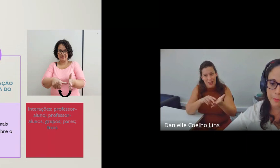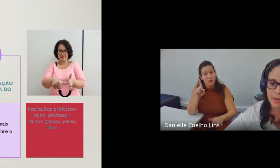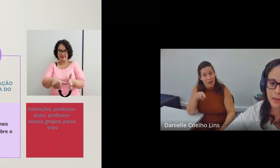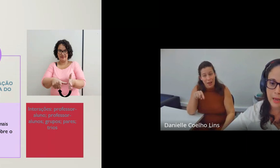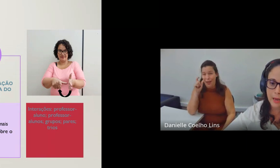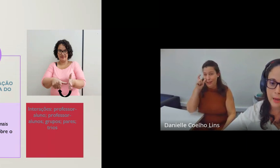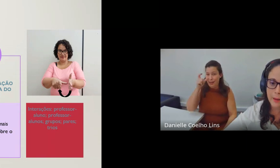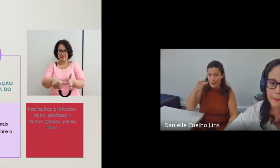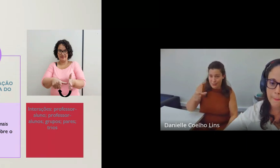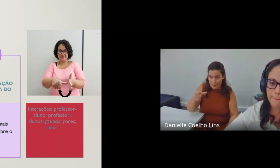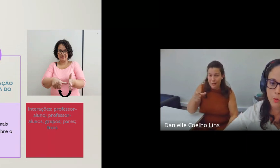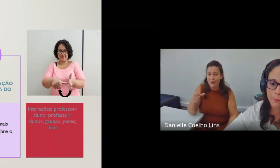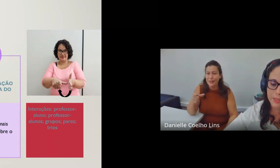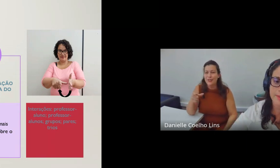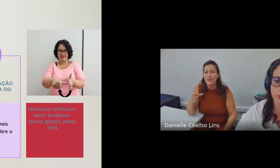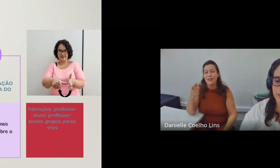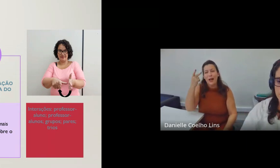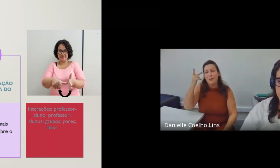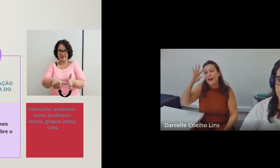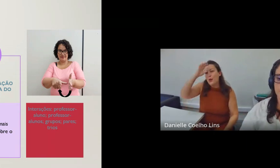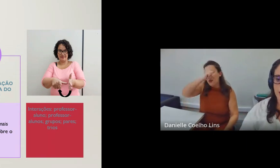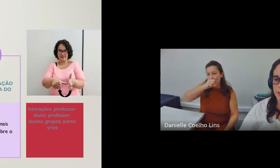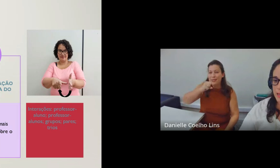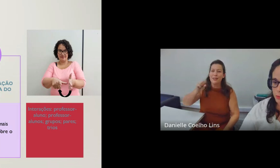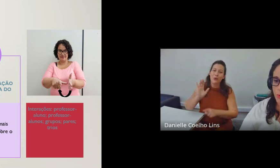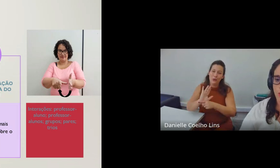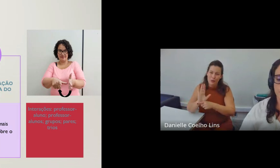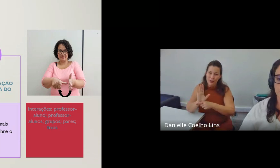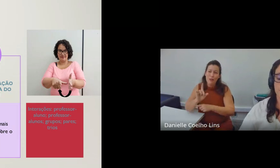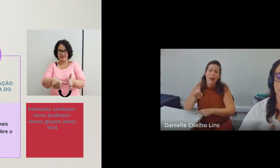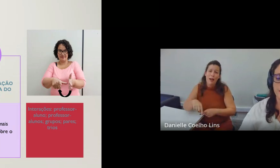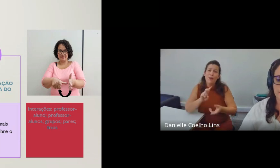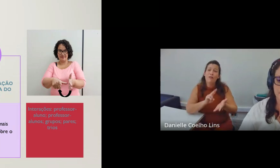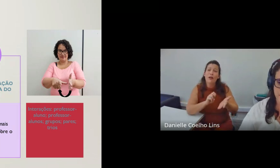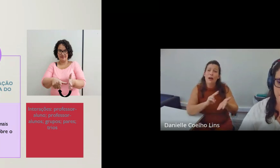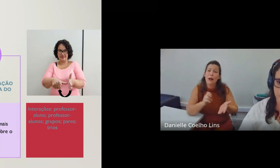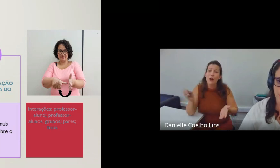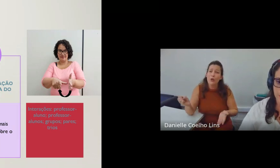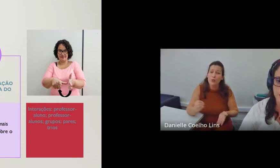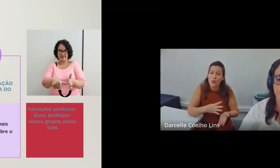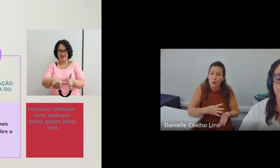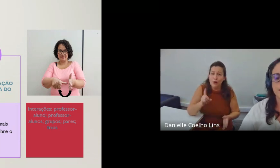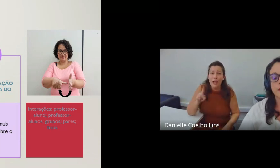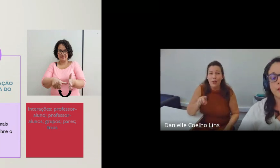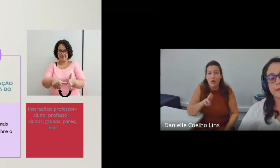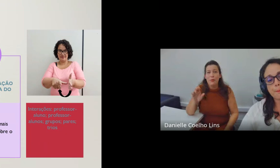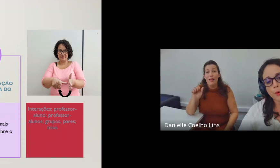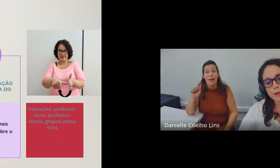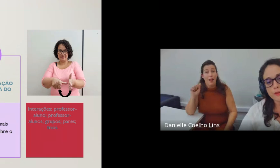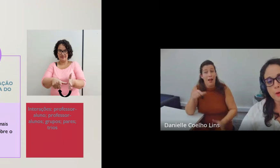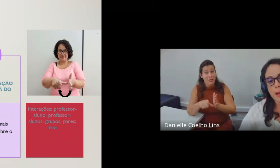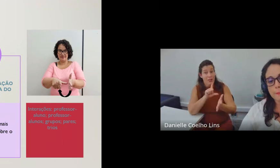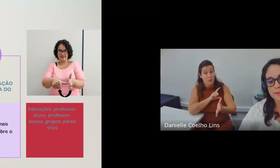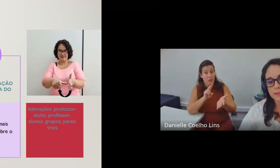interessante para a compreensão daquele vídeo. Vocabulário novo, isso se chama antecipação de vocabulário.